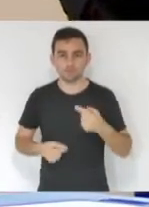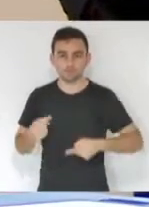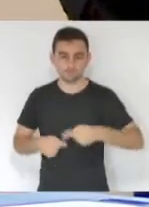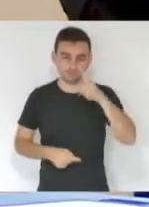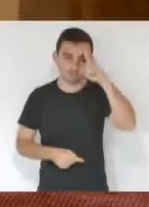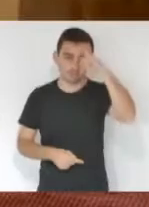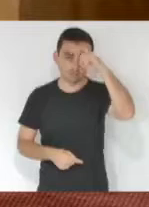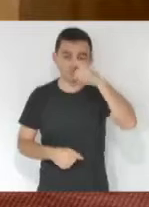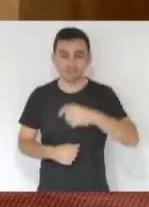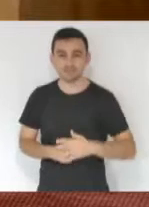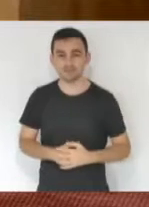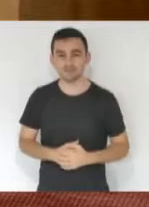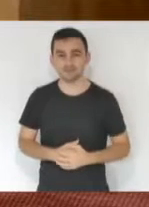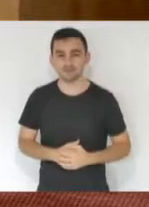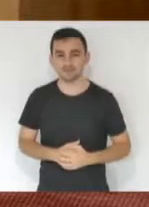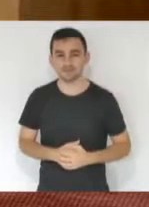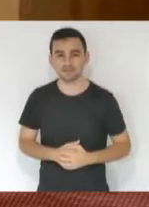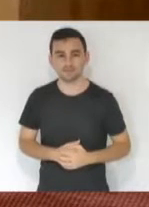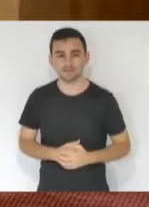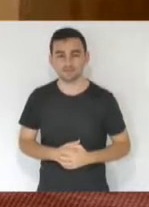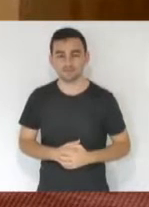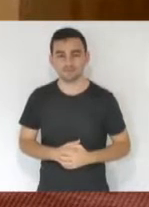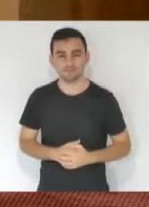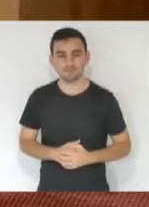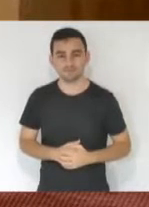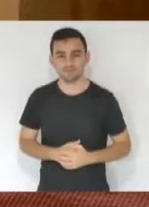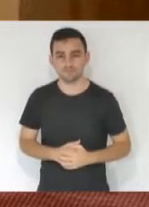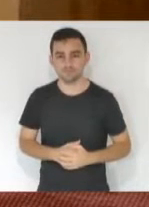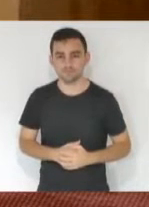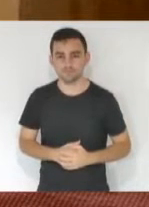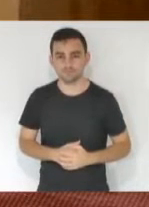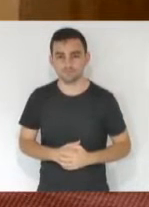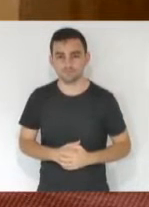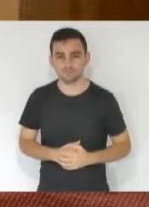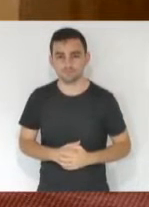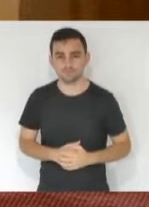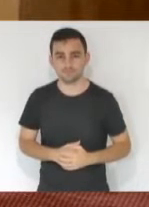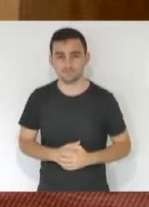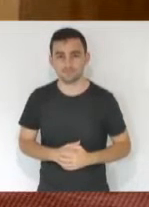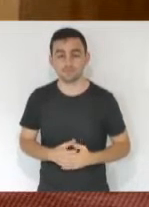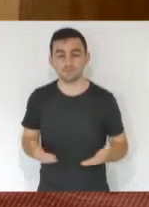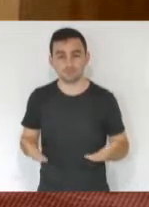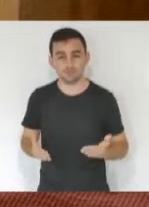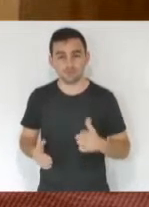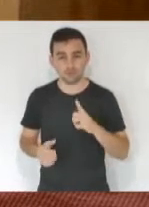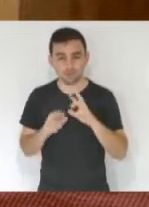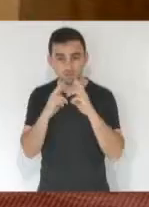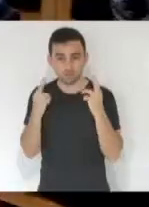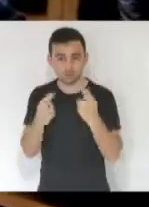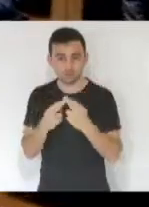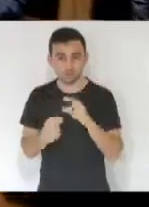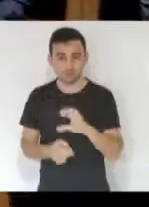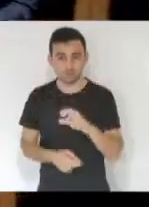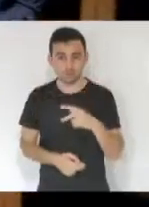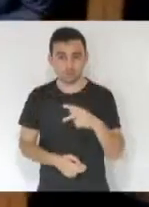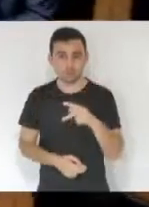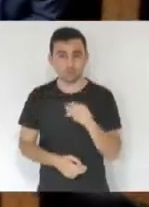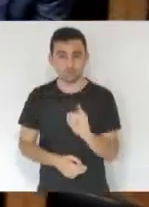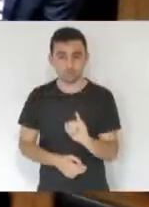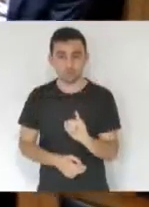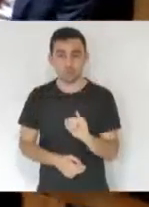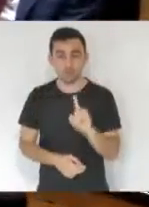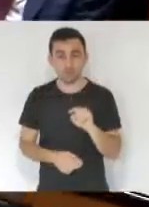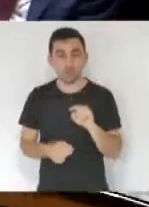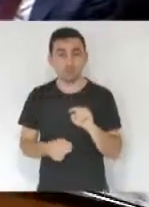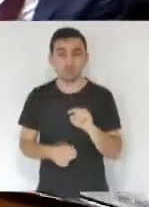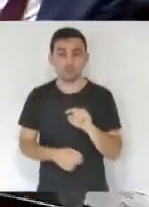senhor presidente é só apenas o presidente é que nós temos nós temos a reunião da cpi da ponte às 17 horas é só lembrar os deputados